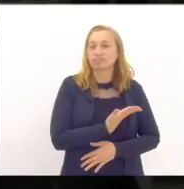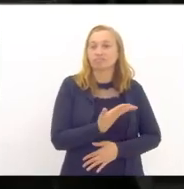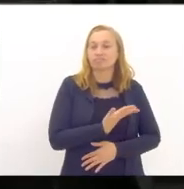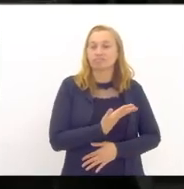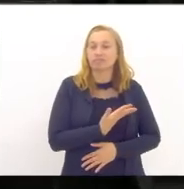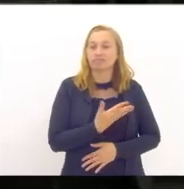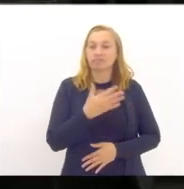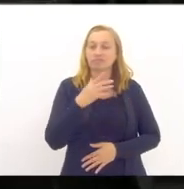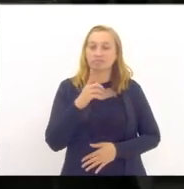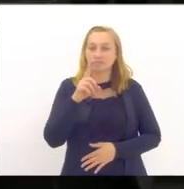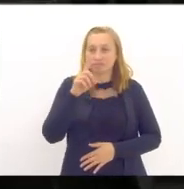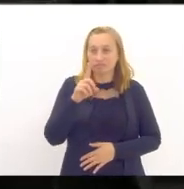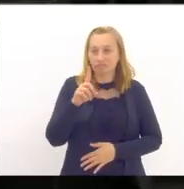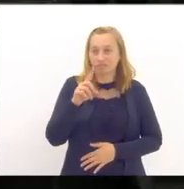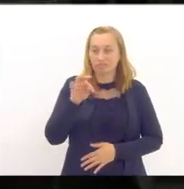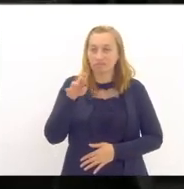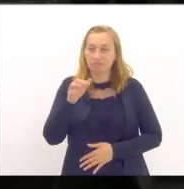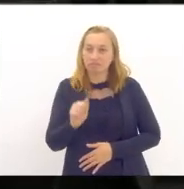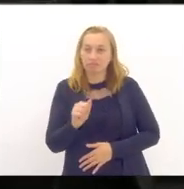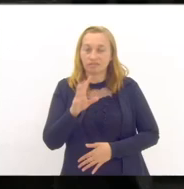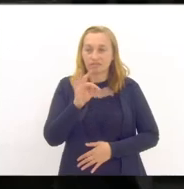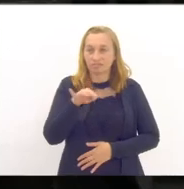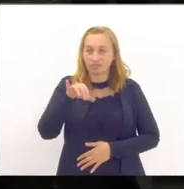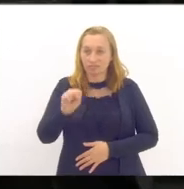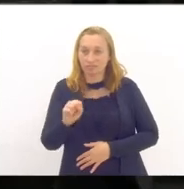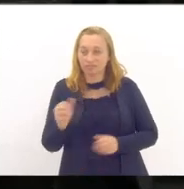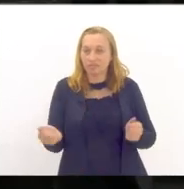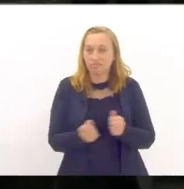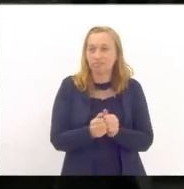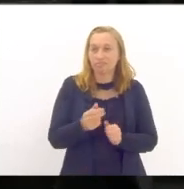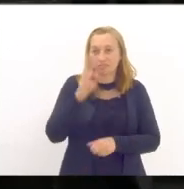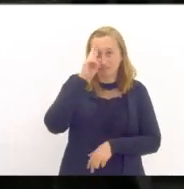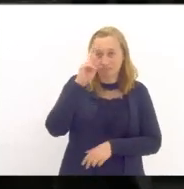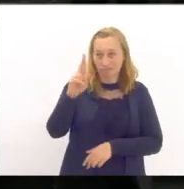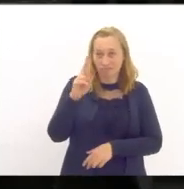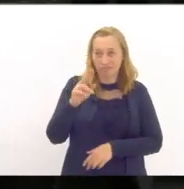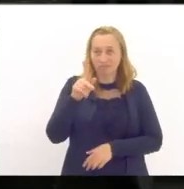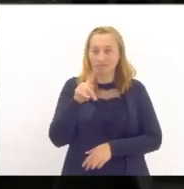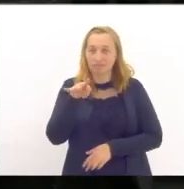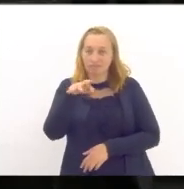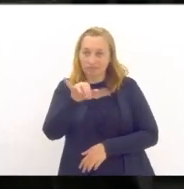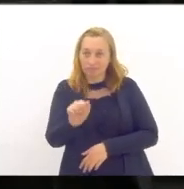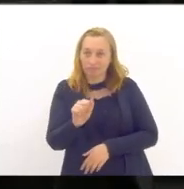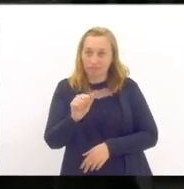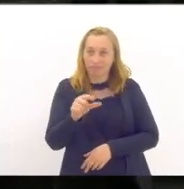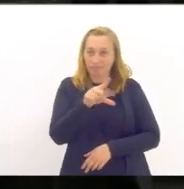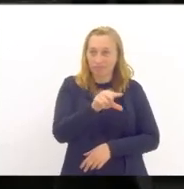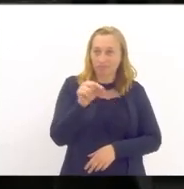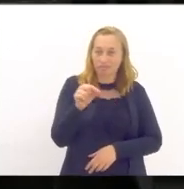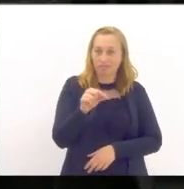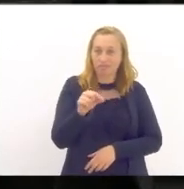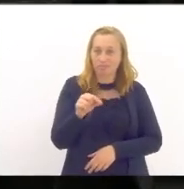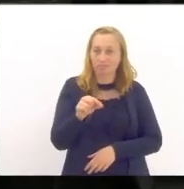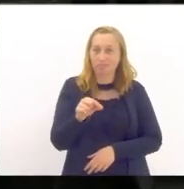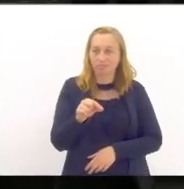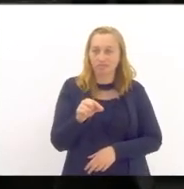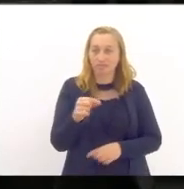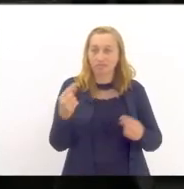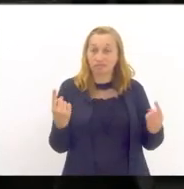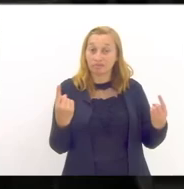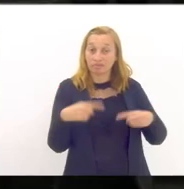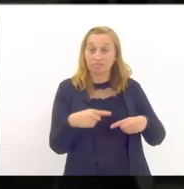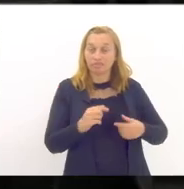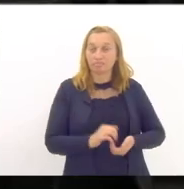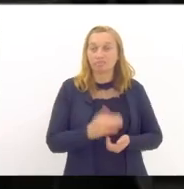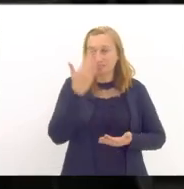então editora-chefe do RJ1, Thaisa Coelho, junto com a minha chefe, Patrícia Andrade, decidiram fazer uma aposta.